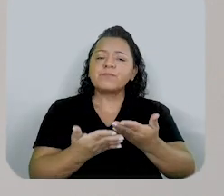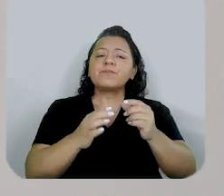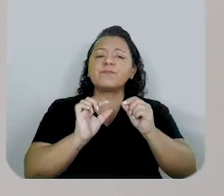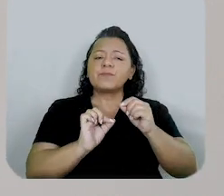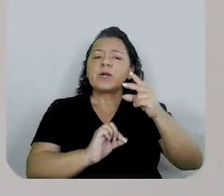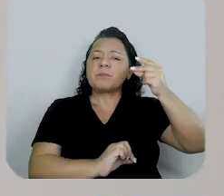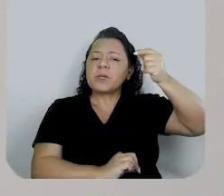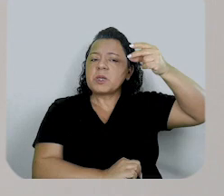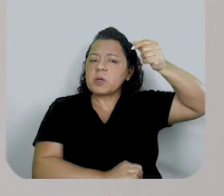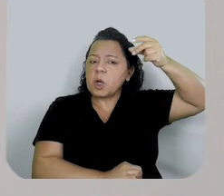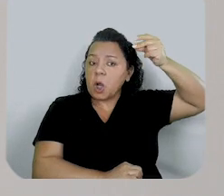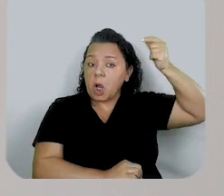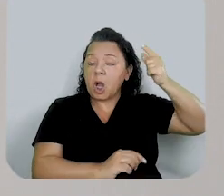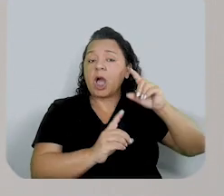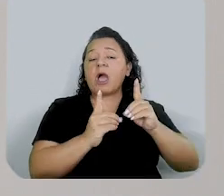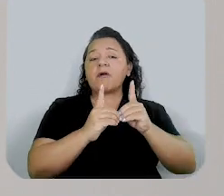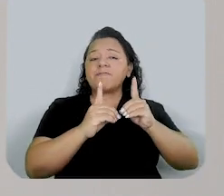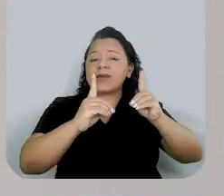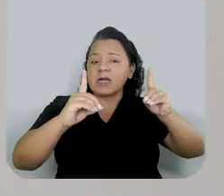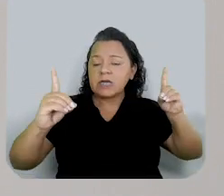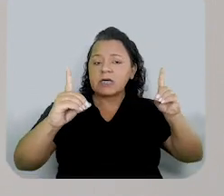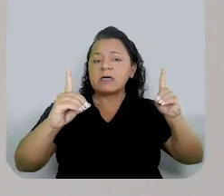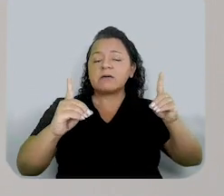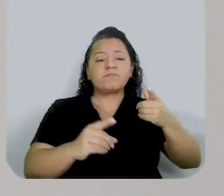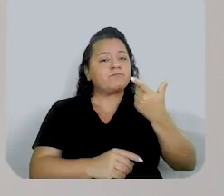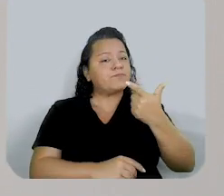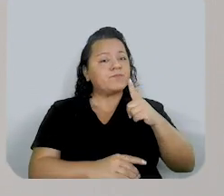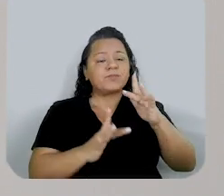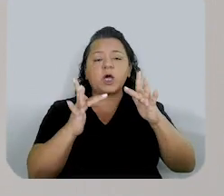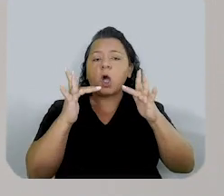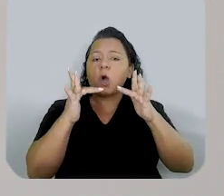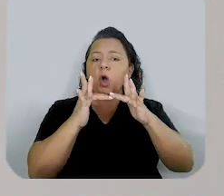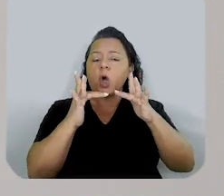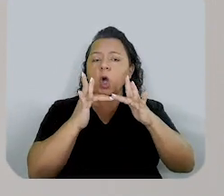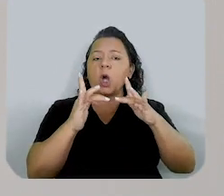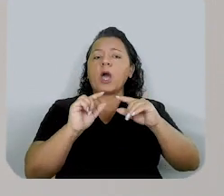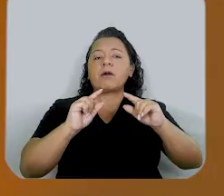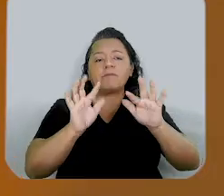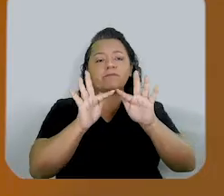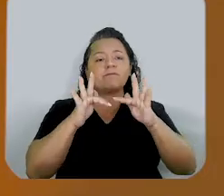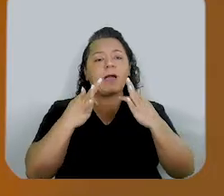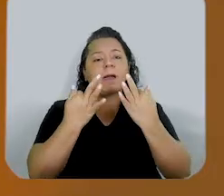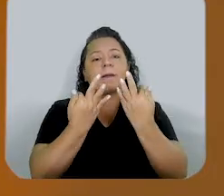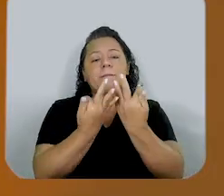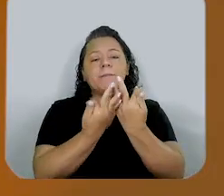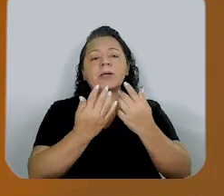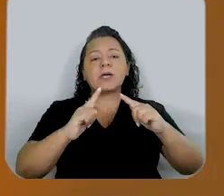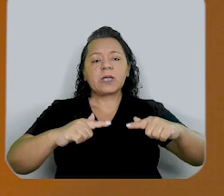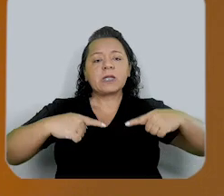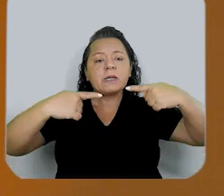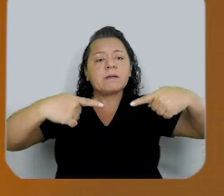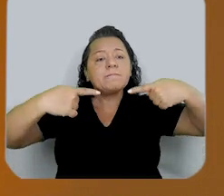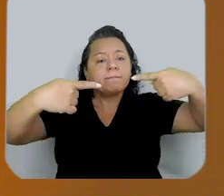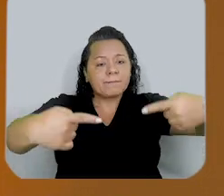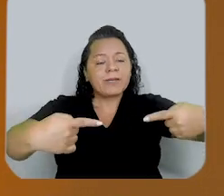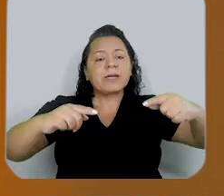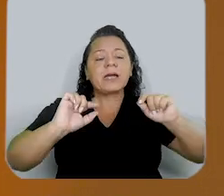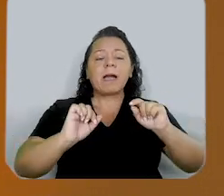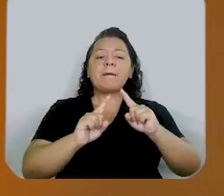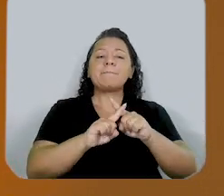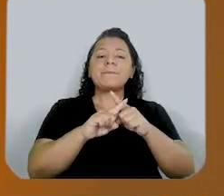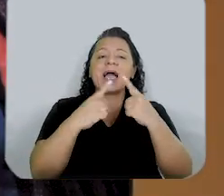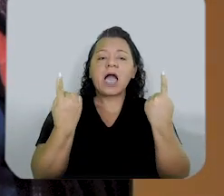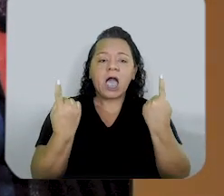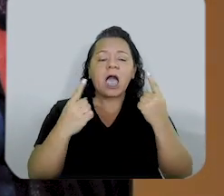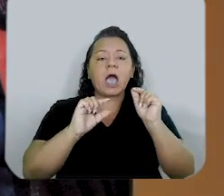bastante tempo afastado, sem ter contato com os meus parentes, Mas depois que